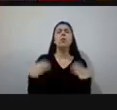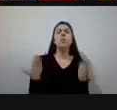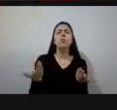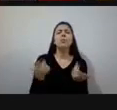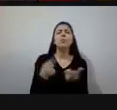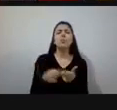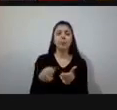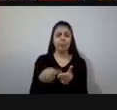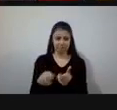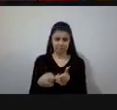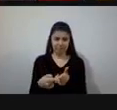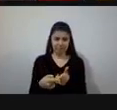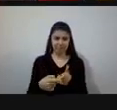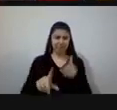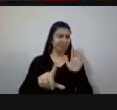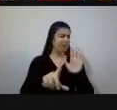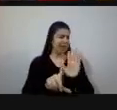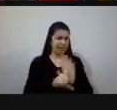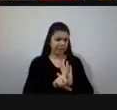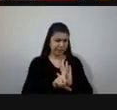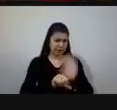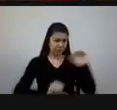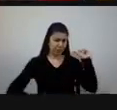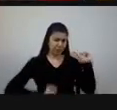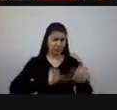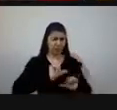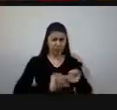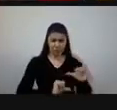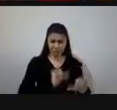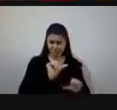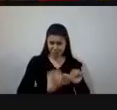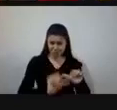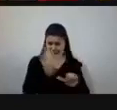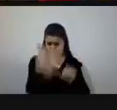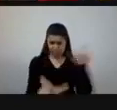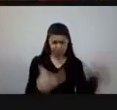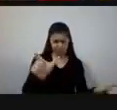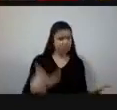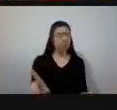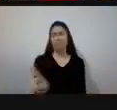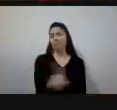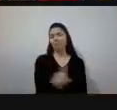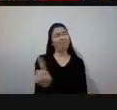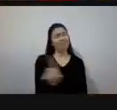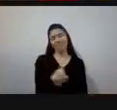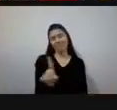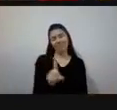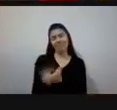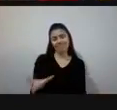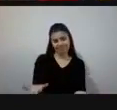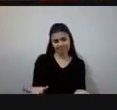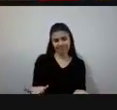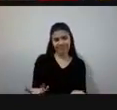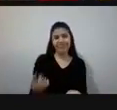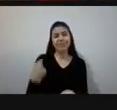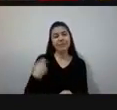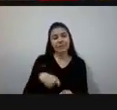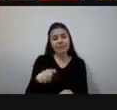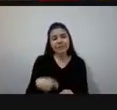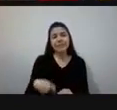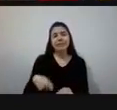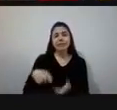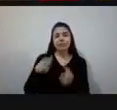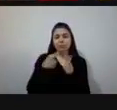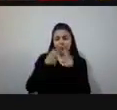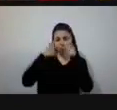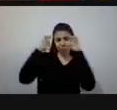lei que transforma as pessoas, né? Então, a capacitação precisa ser contínua. Felizmente, o Conselho Nacional de Justiça e os